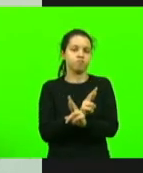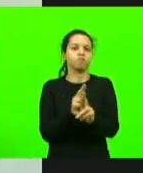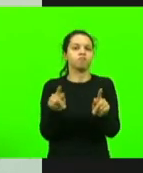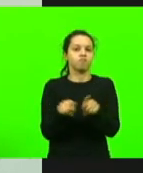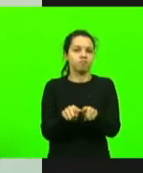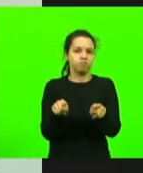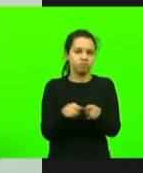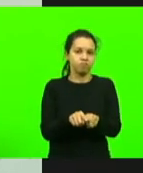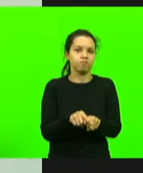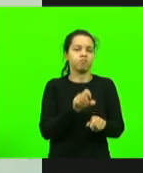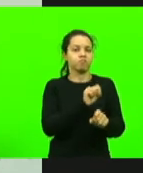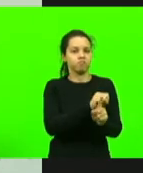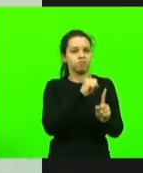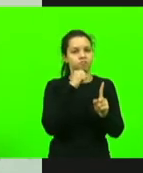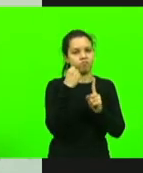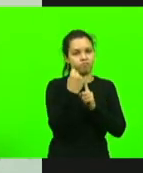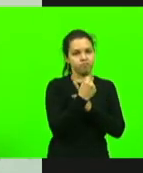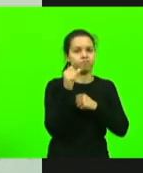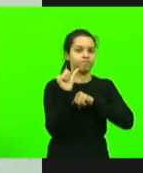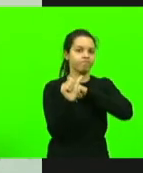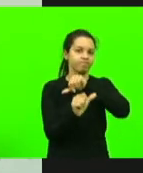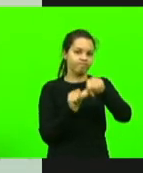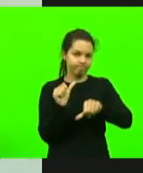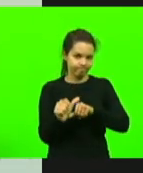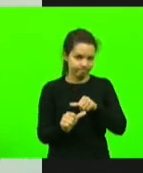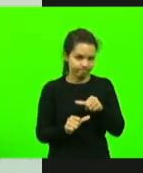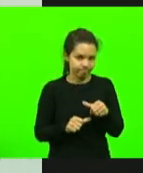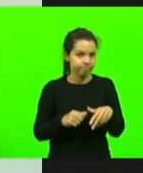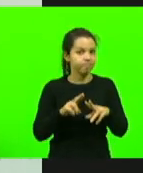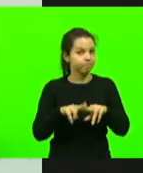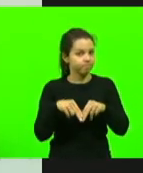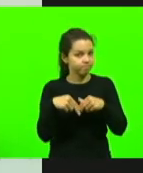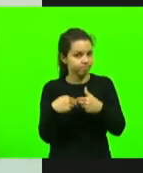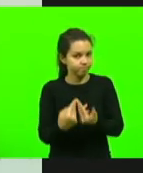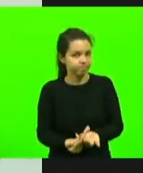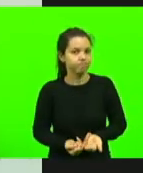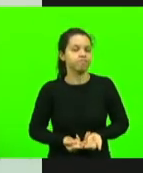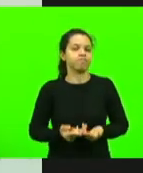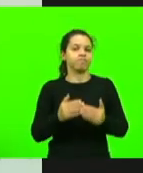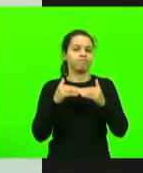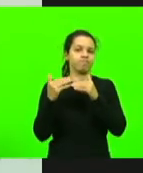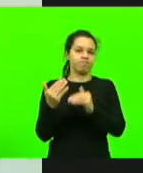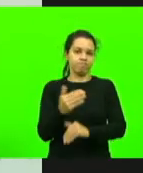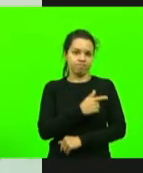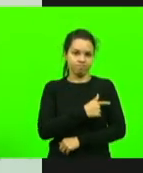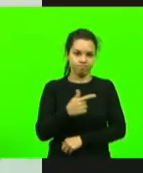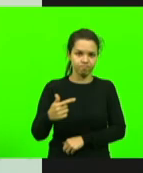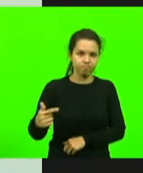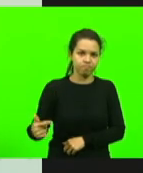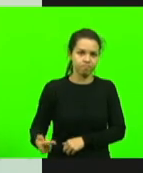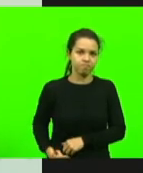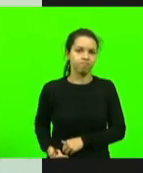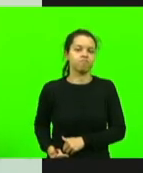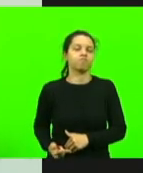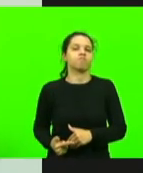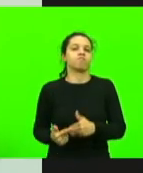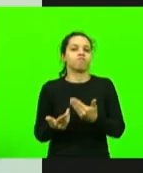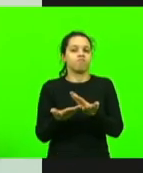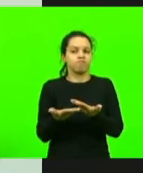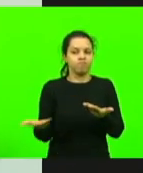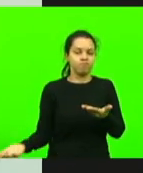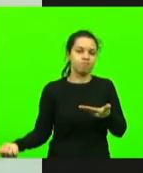EA sociedade por isso que a hegemonia governamental vai dando lugar para